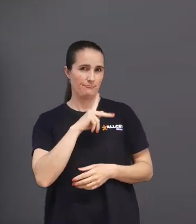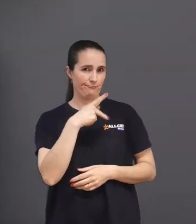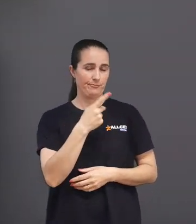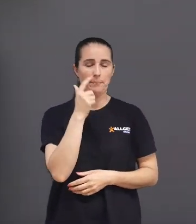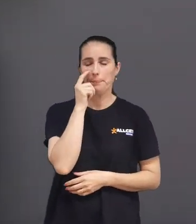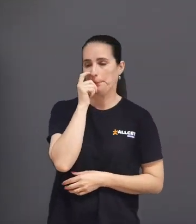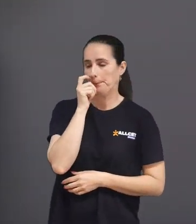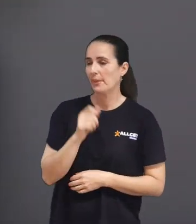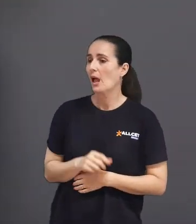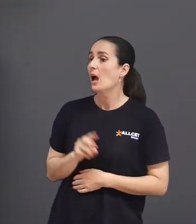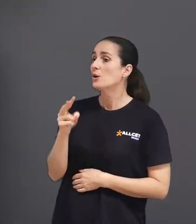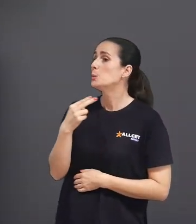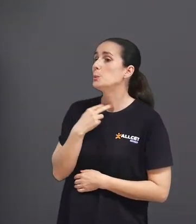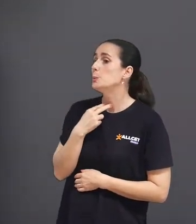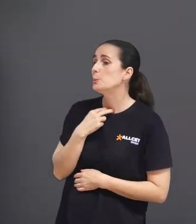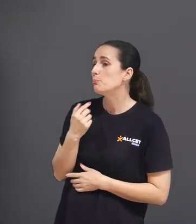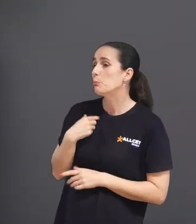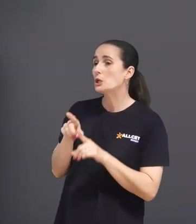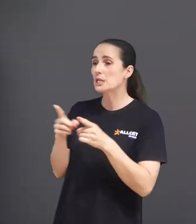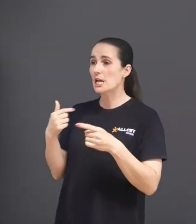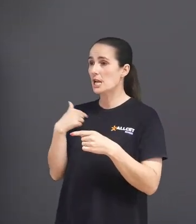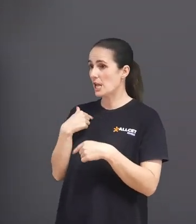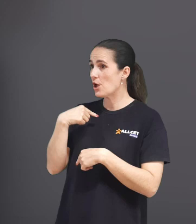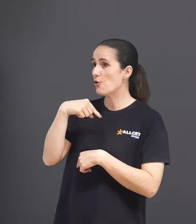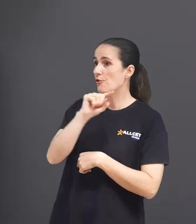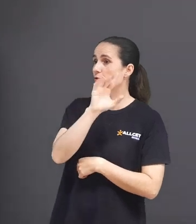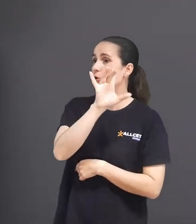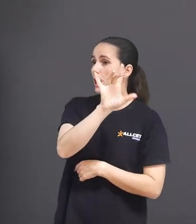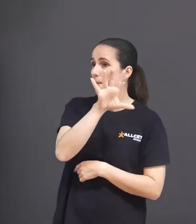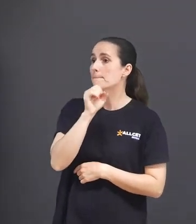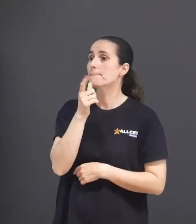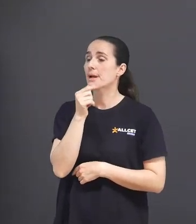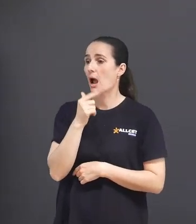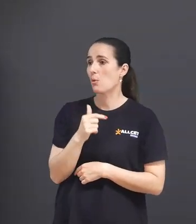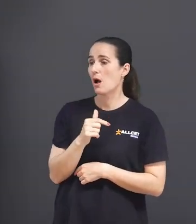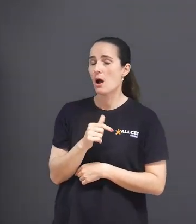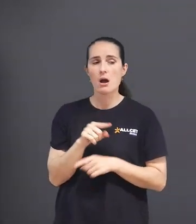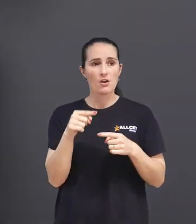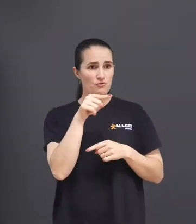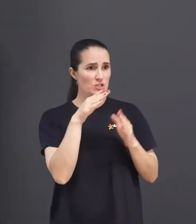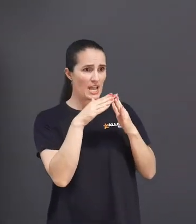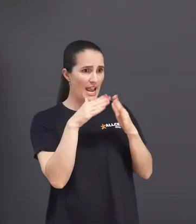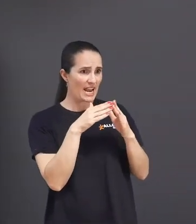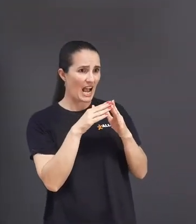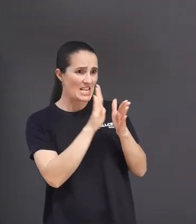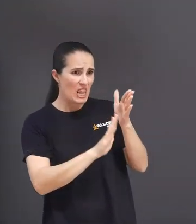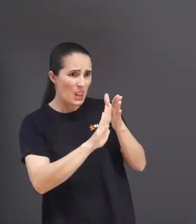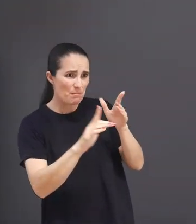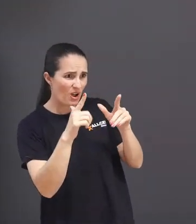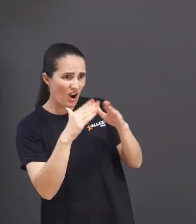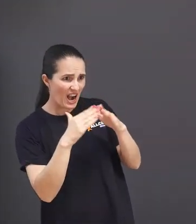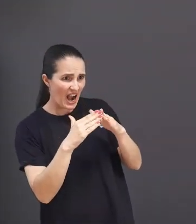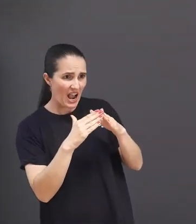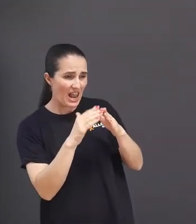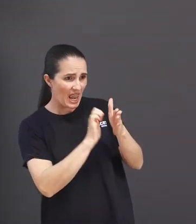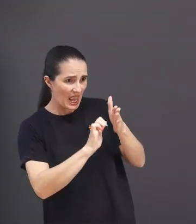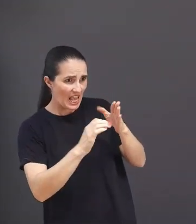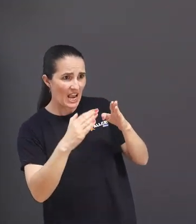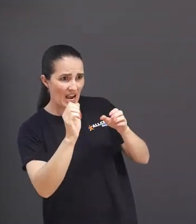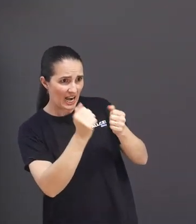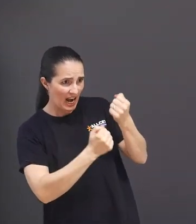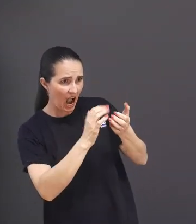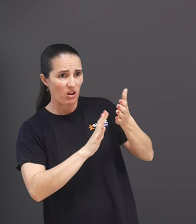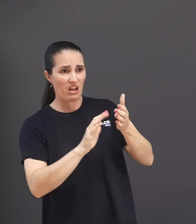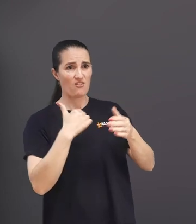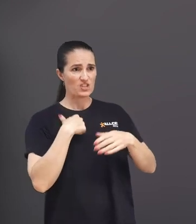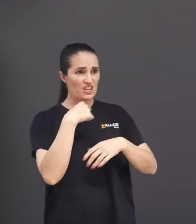para buscar água. Eu falei, mas você estava em casa, você não foi lá buscar água. Você foi lá me perseguindo, porque